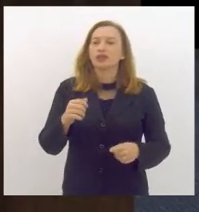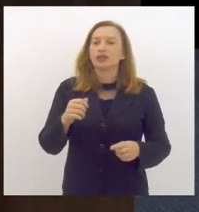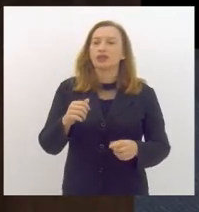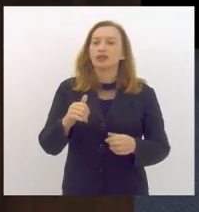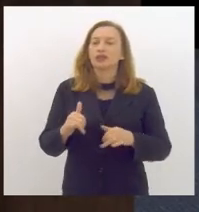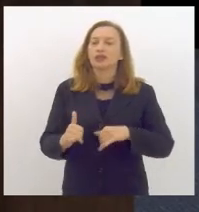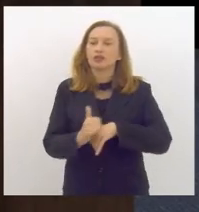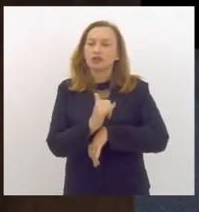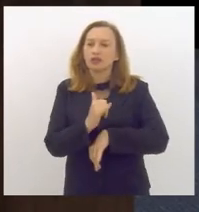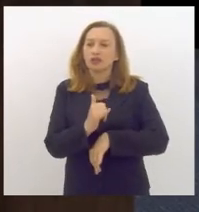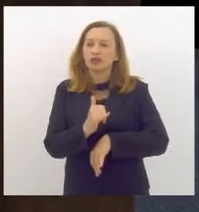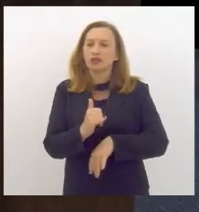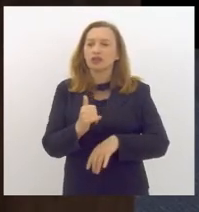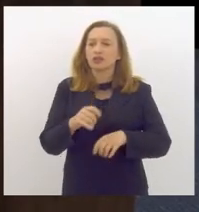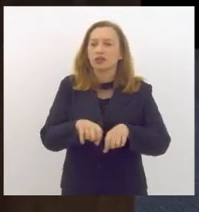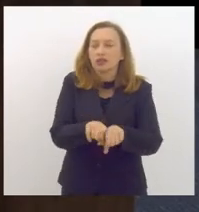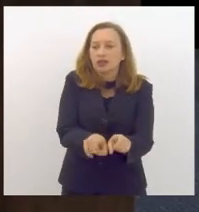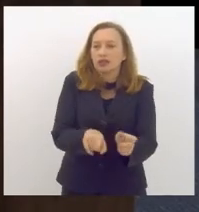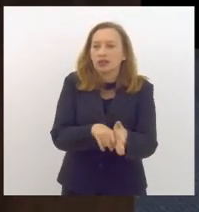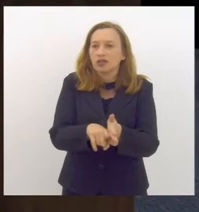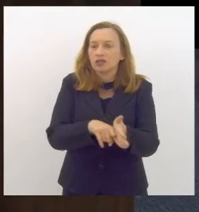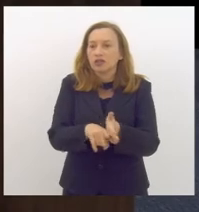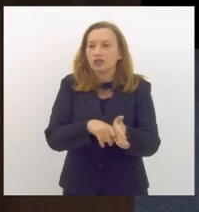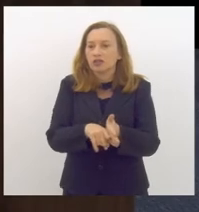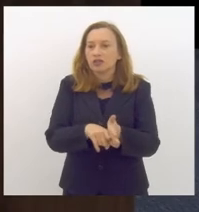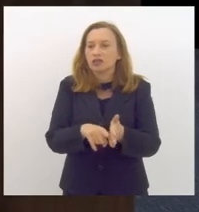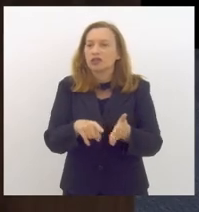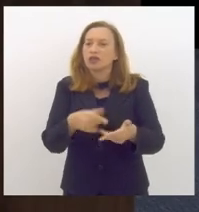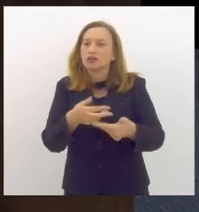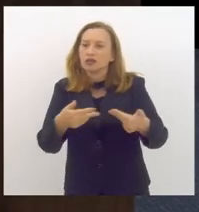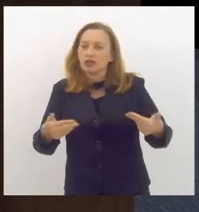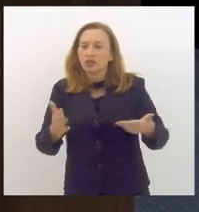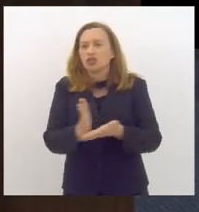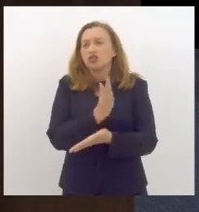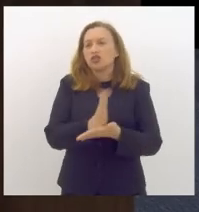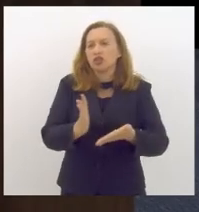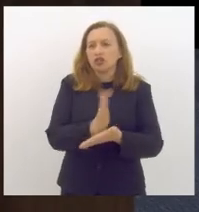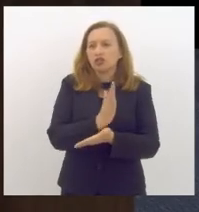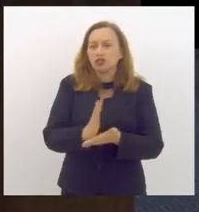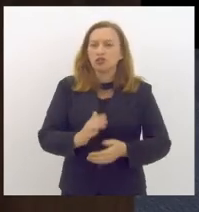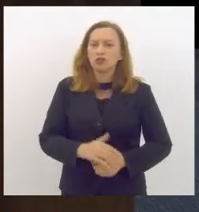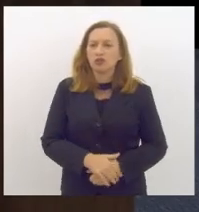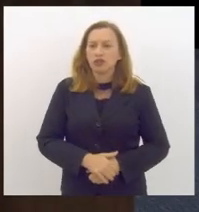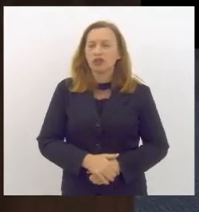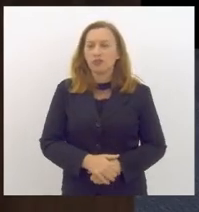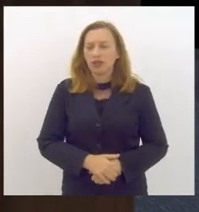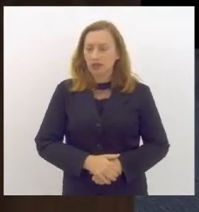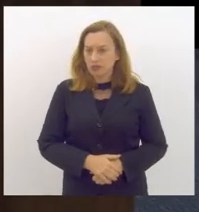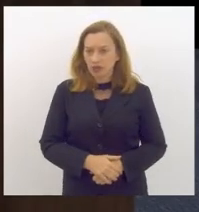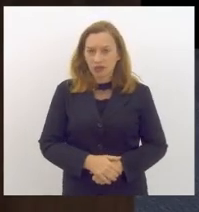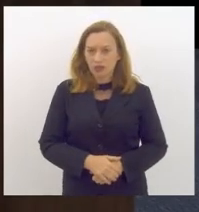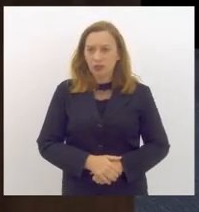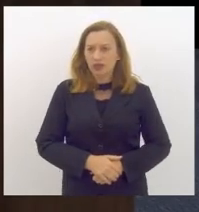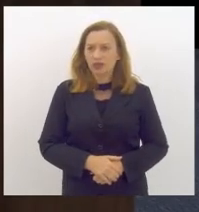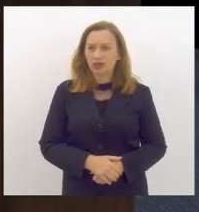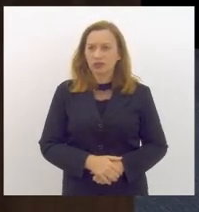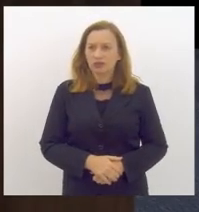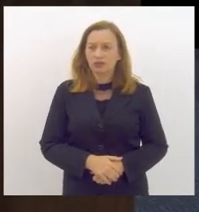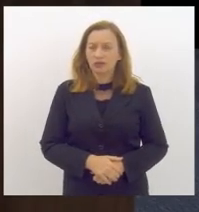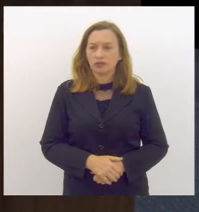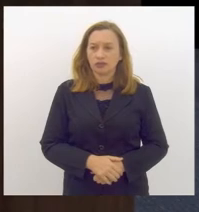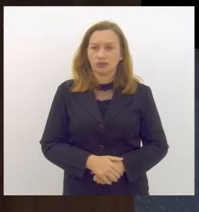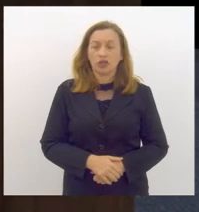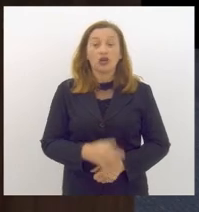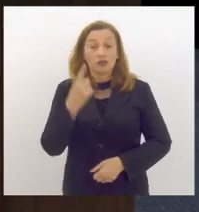da violência obstétrica. Muitas vezes, e eu fiz uma CPI aqui dentro dessa casa, que pude notar